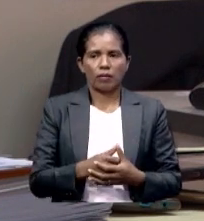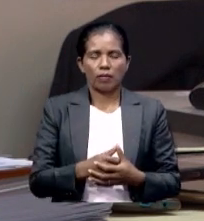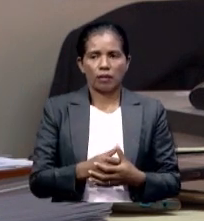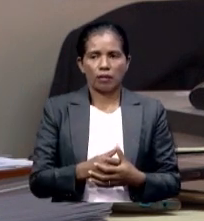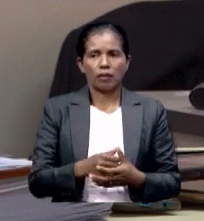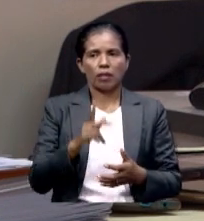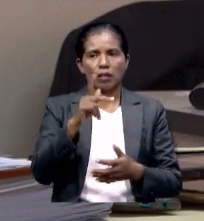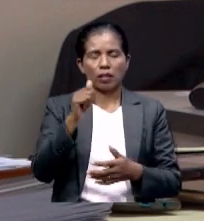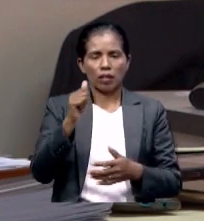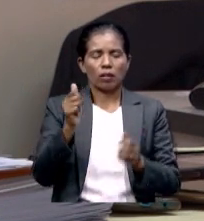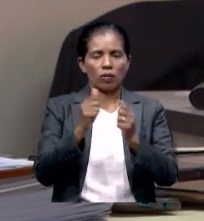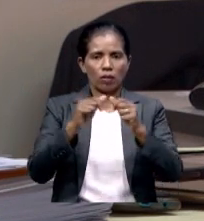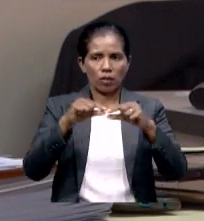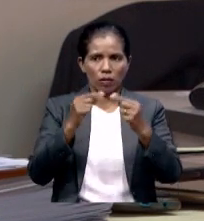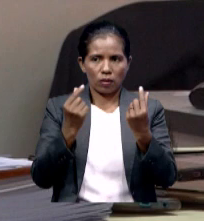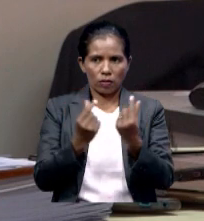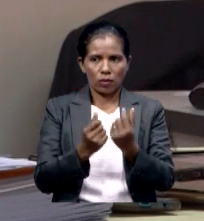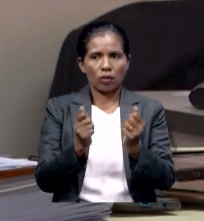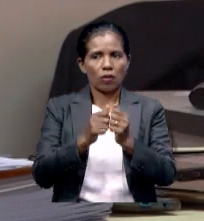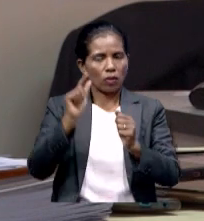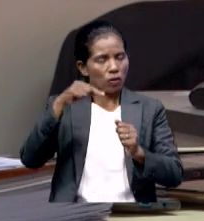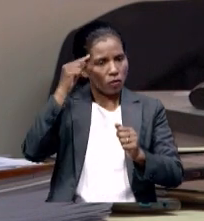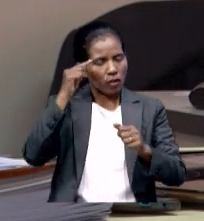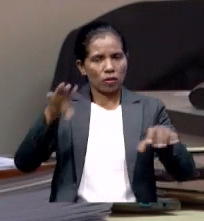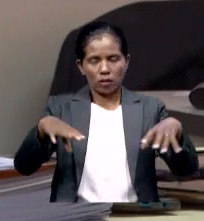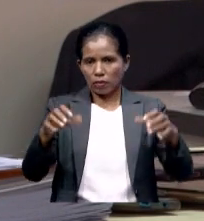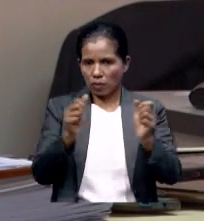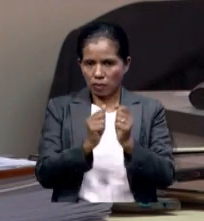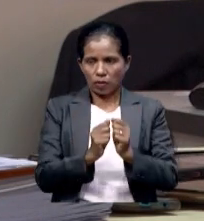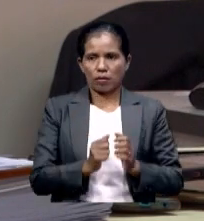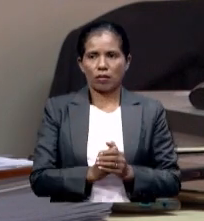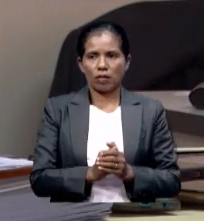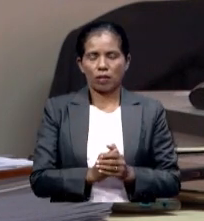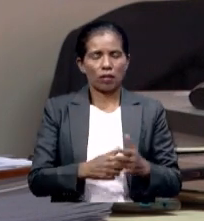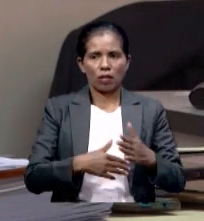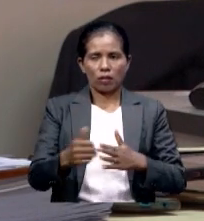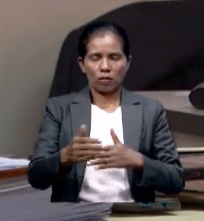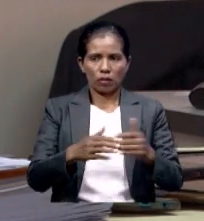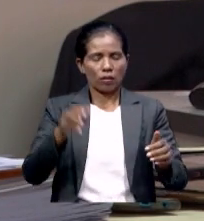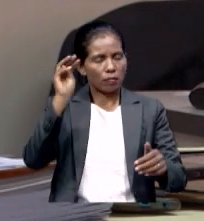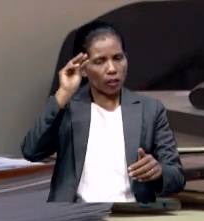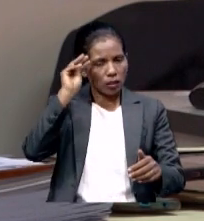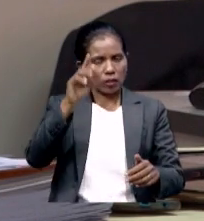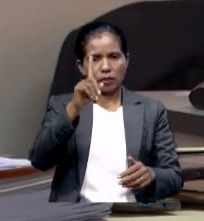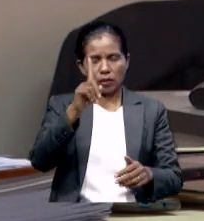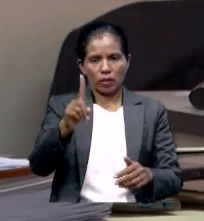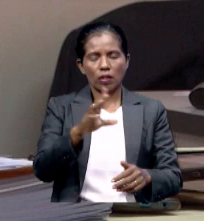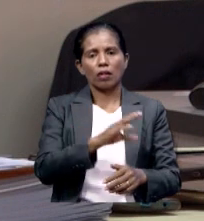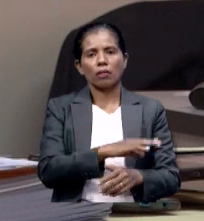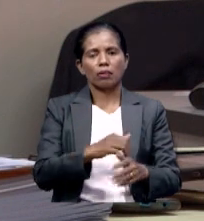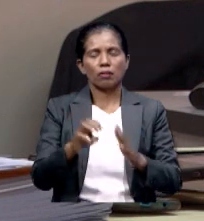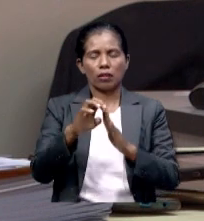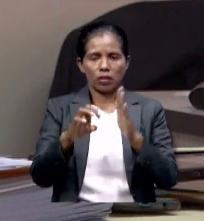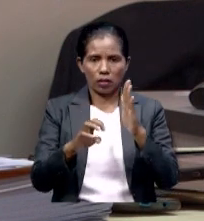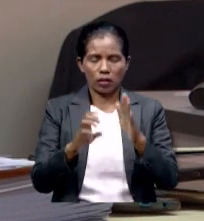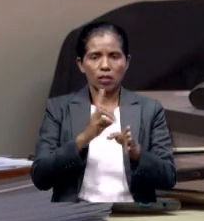kak mos honi ne equipa tu queres ho governo serviço mutu então ida ne qualquer ministro ida ou qualquer executivo da ne